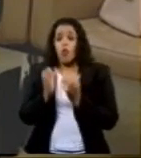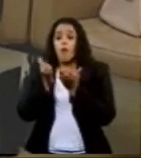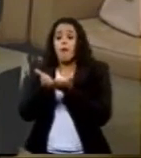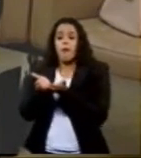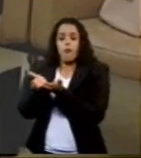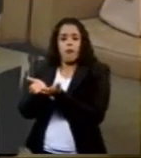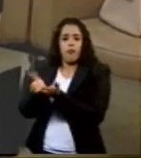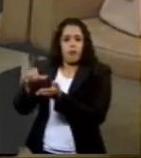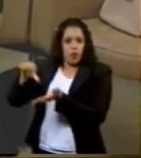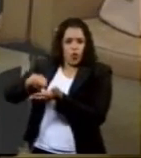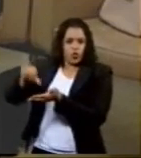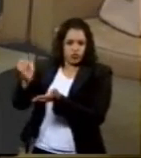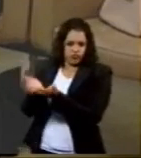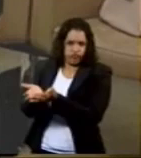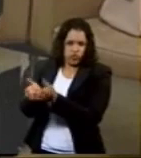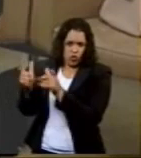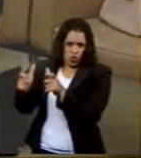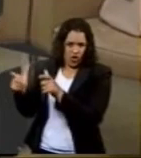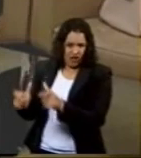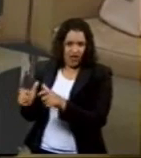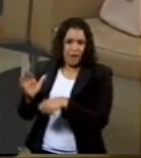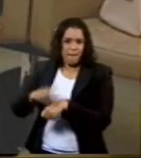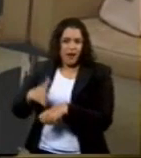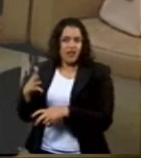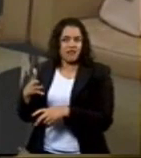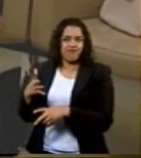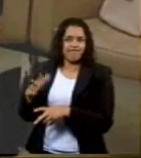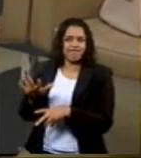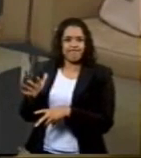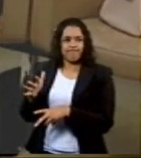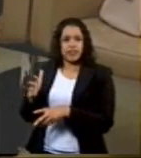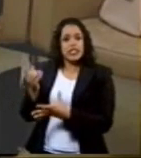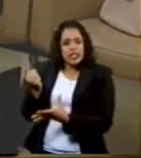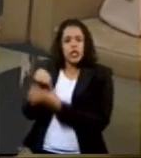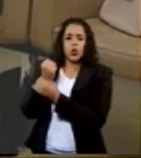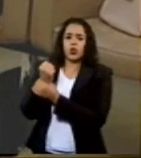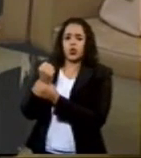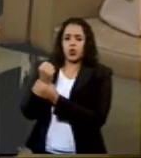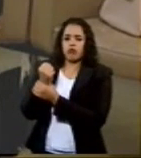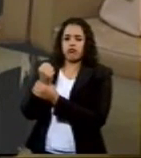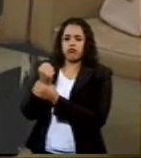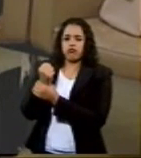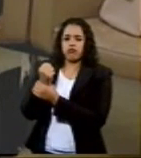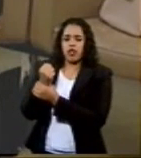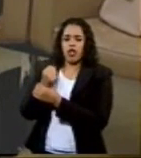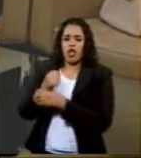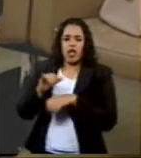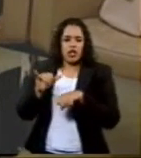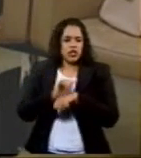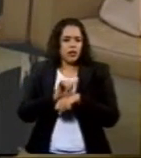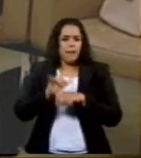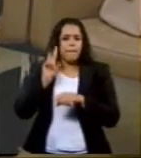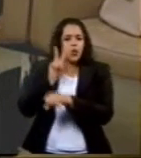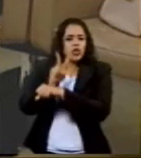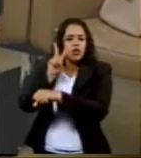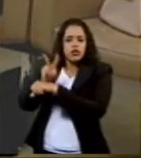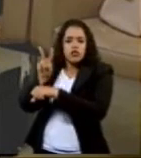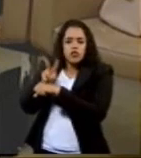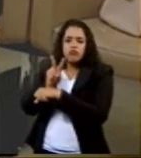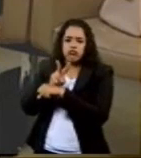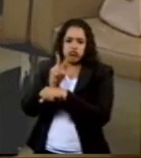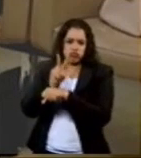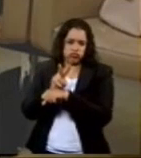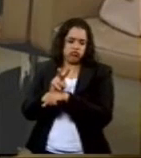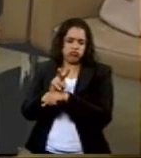ele está, vamos dizer assim, um pouco mais seguro no que diz aos equipamentos de proteção coletiva. Mas